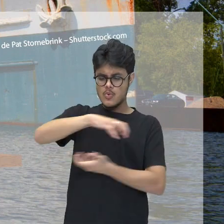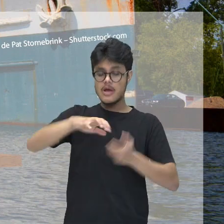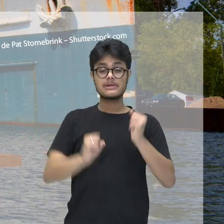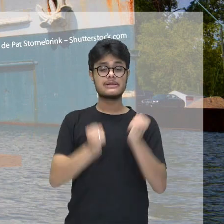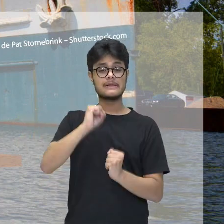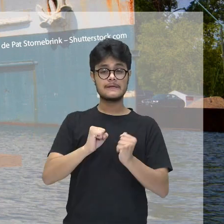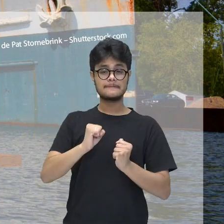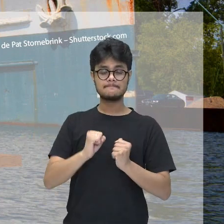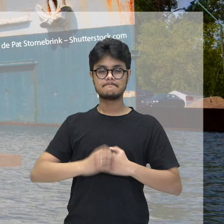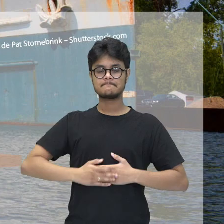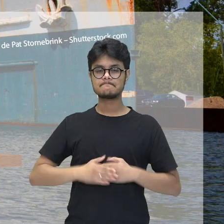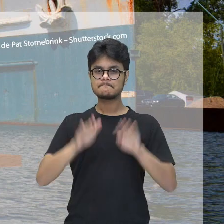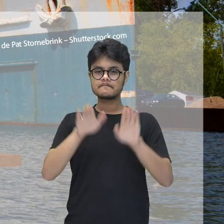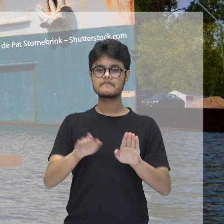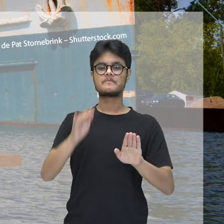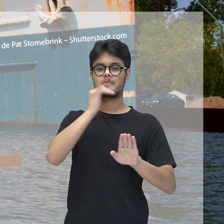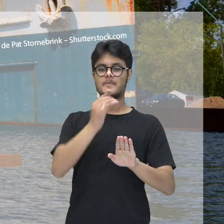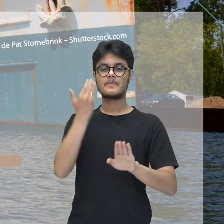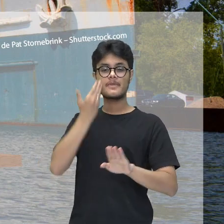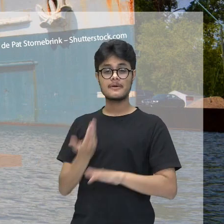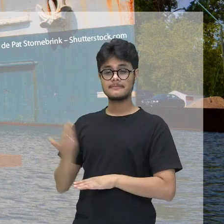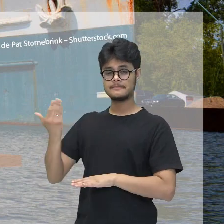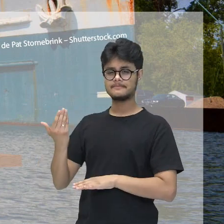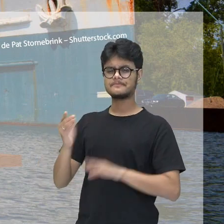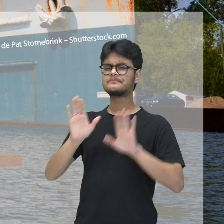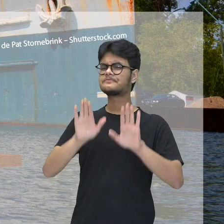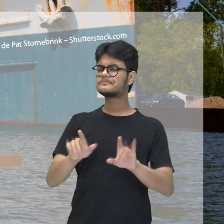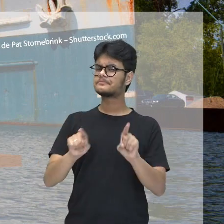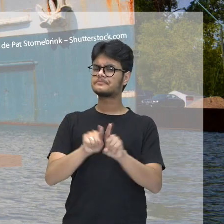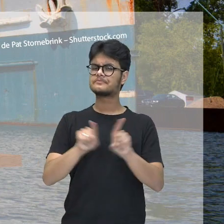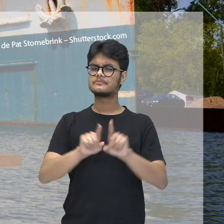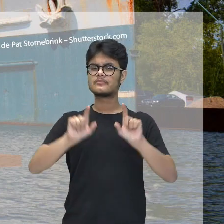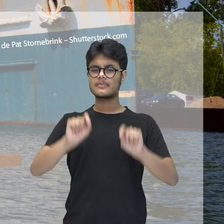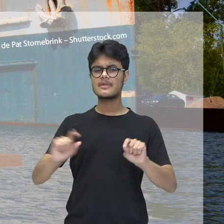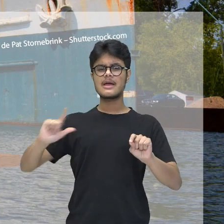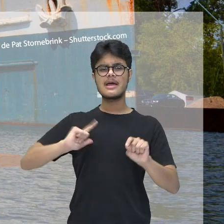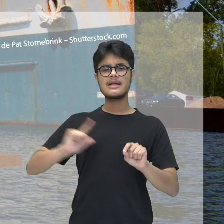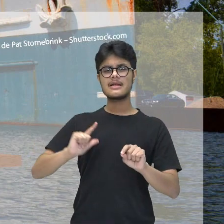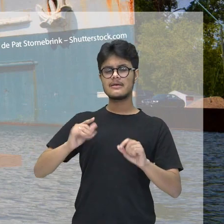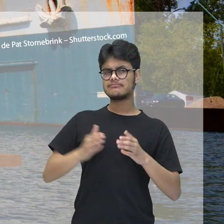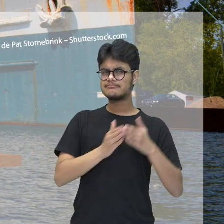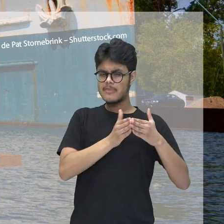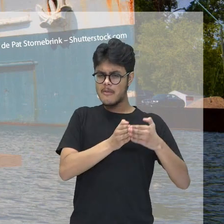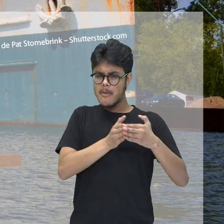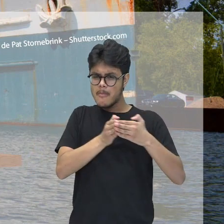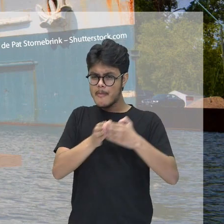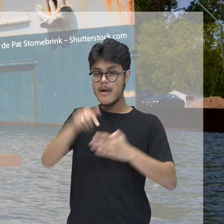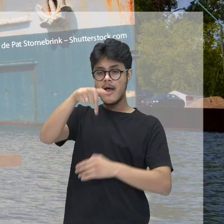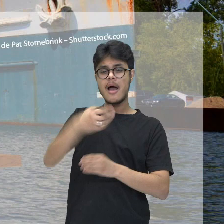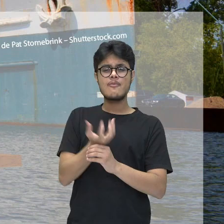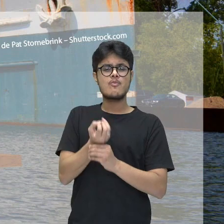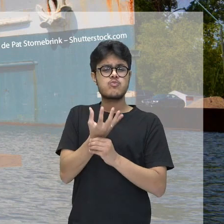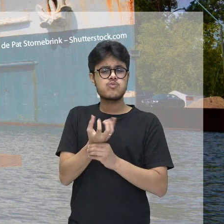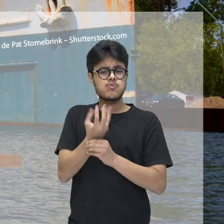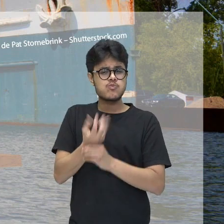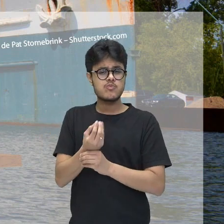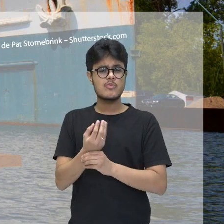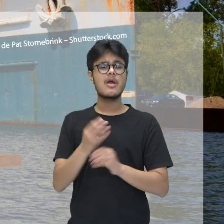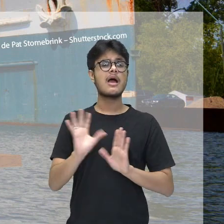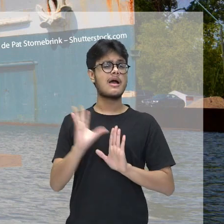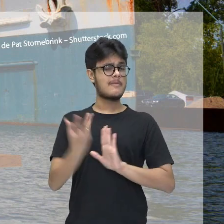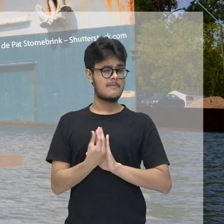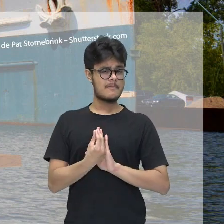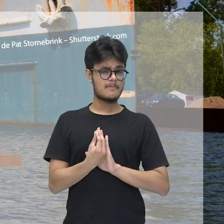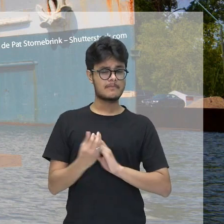Industrial. Então, vejam aí, ó, você sabia que tinha barcos a vapor também na